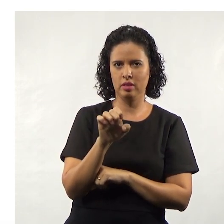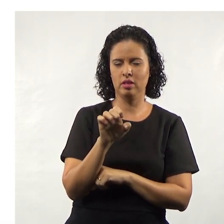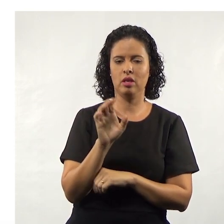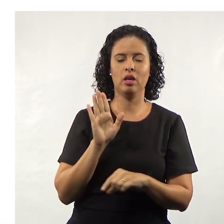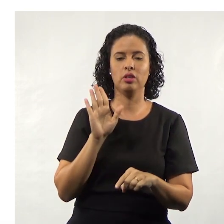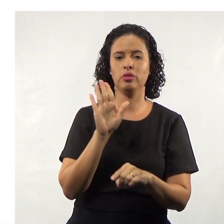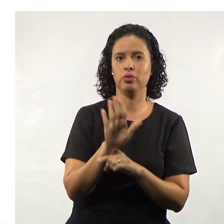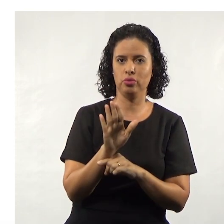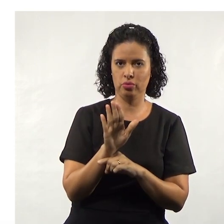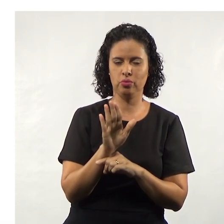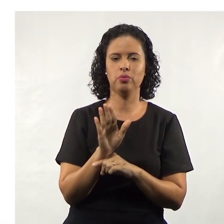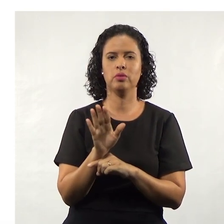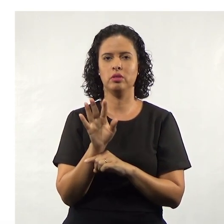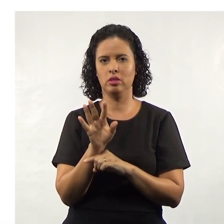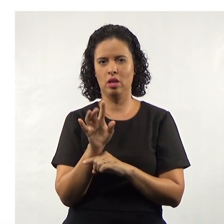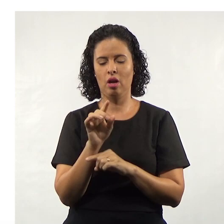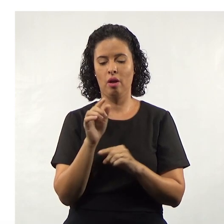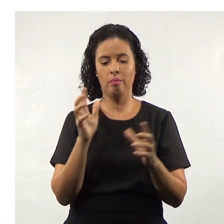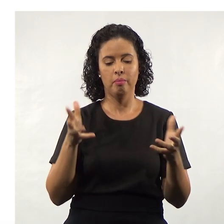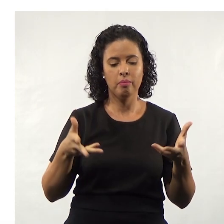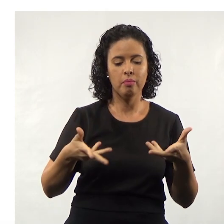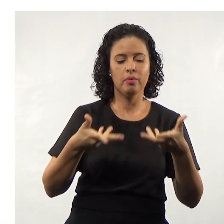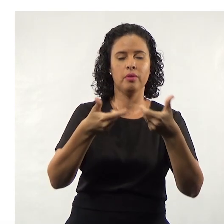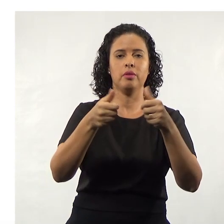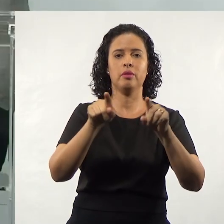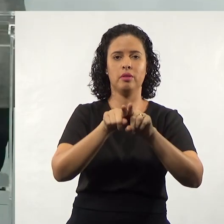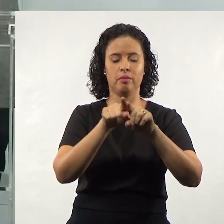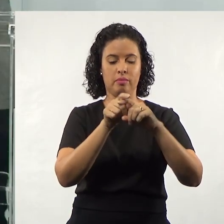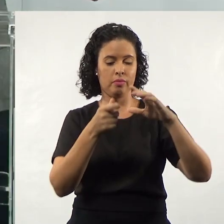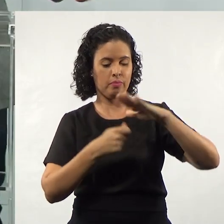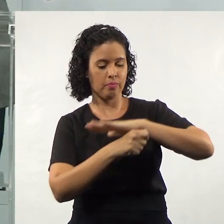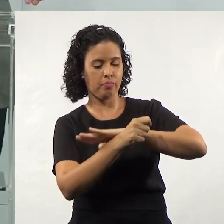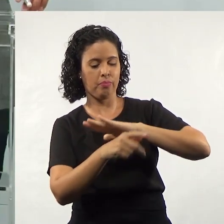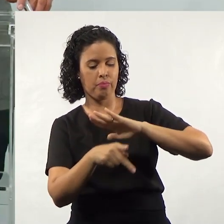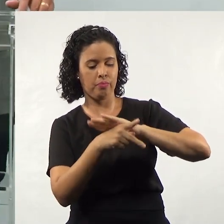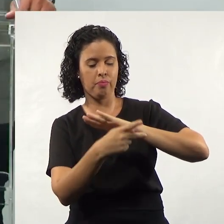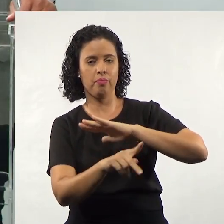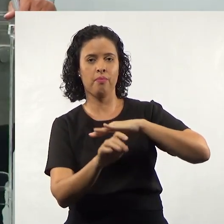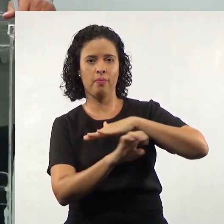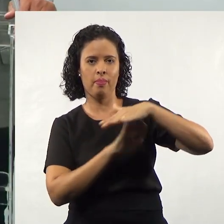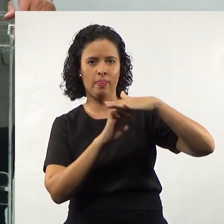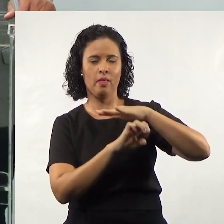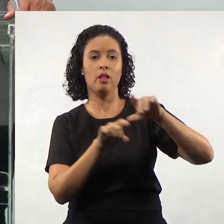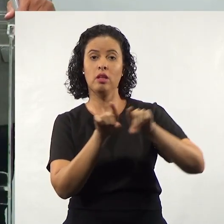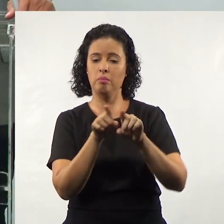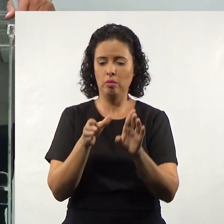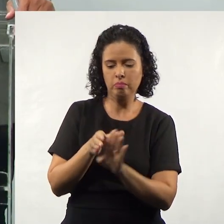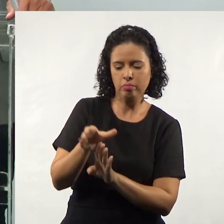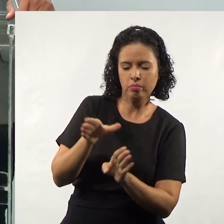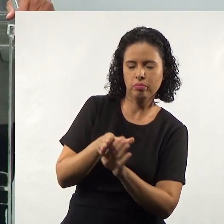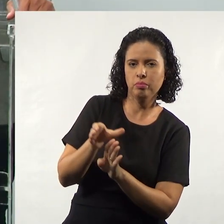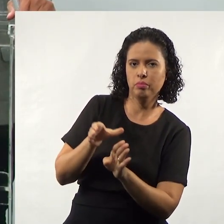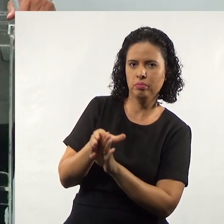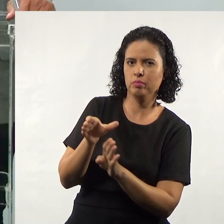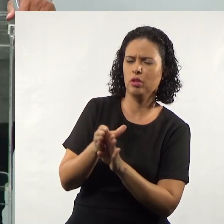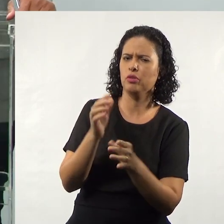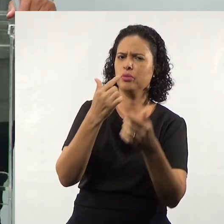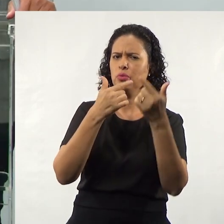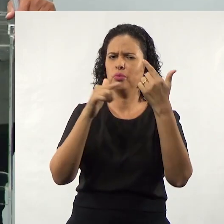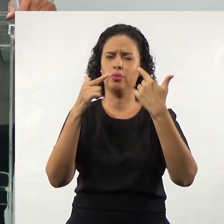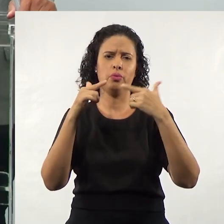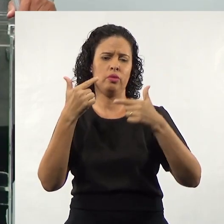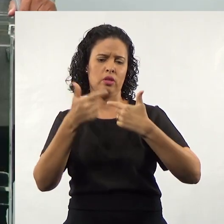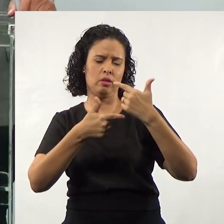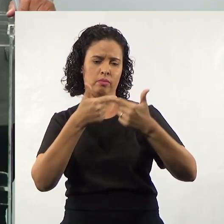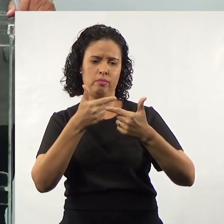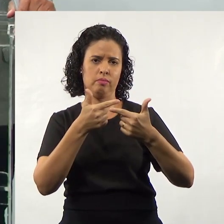ou investidores para a empresa, assim como eles também trabalham com consultoria de tantos outros serviços